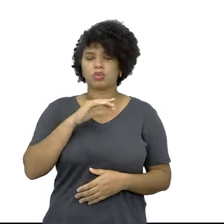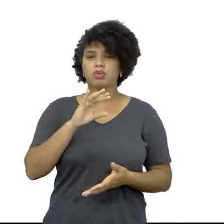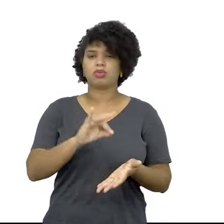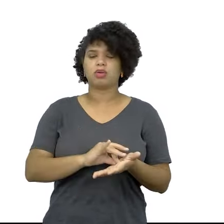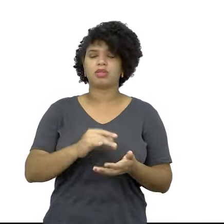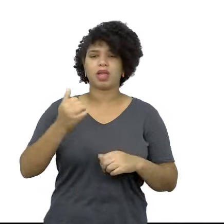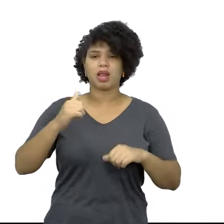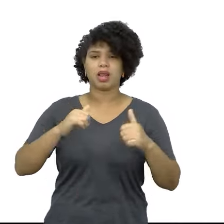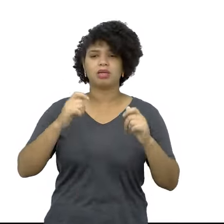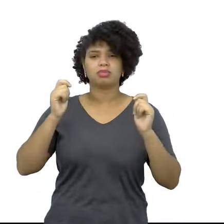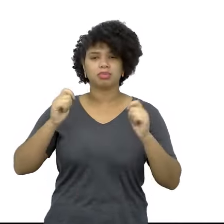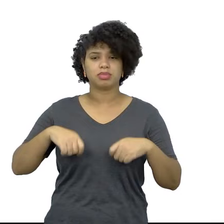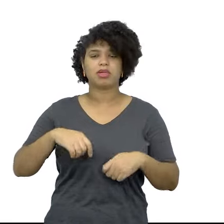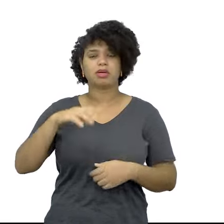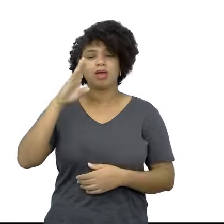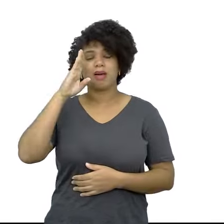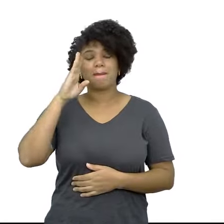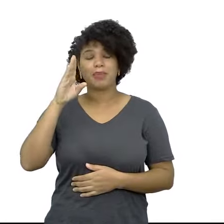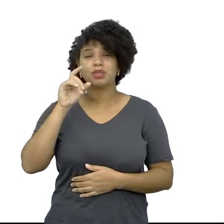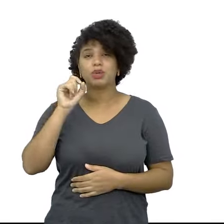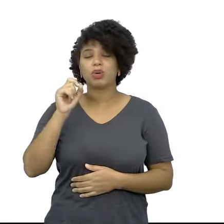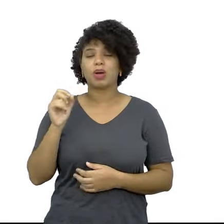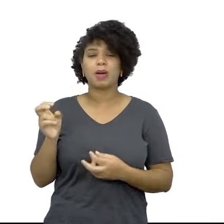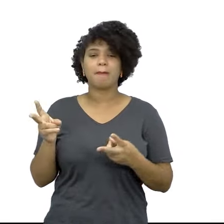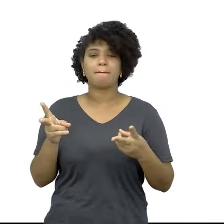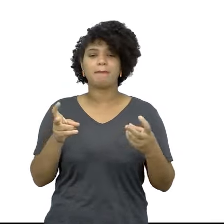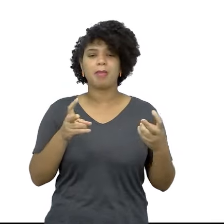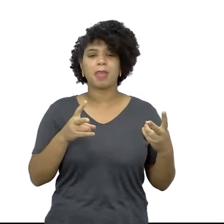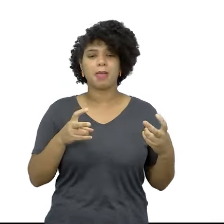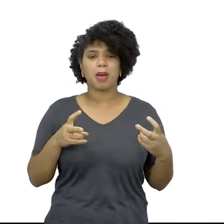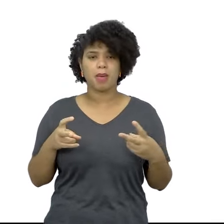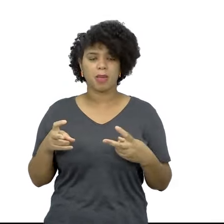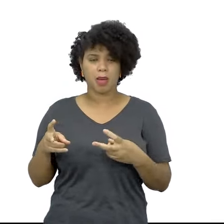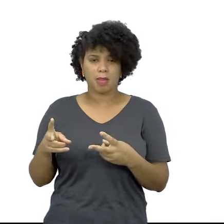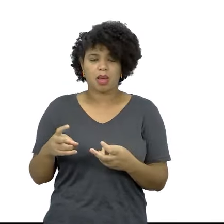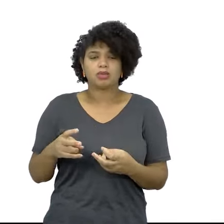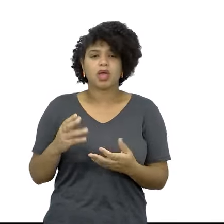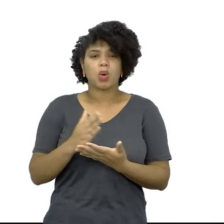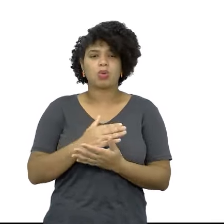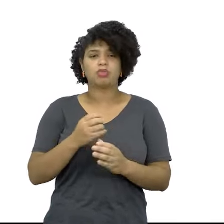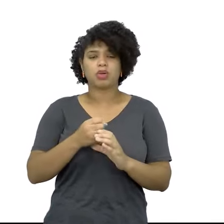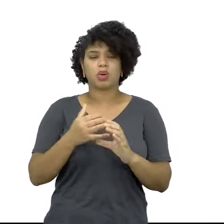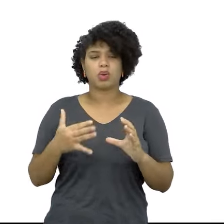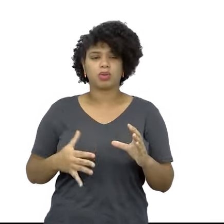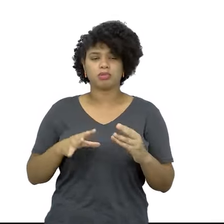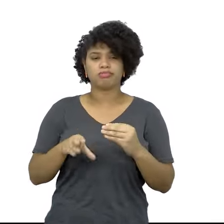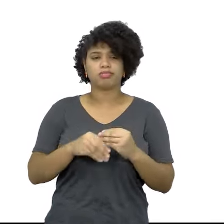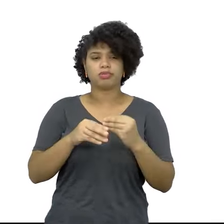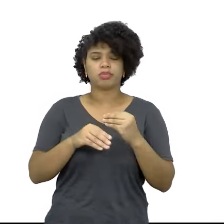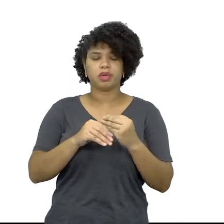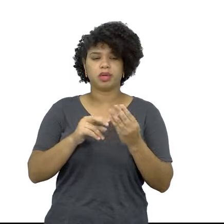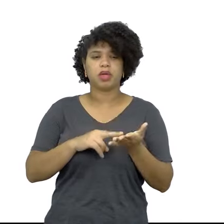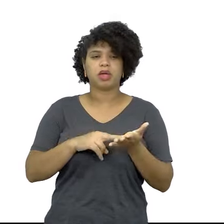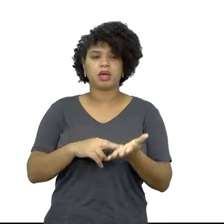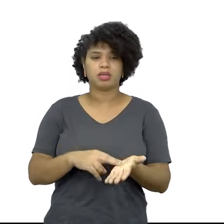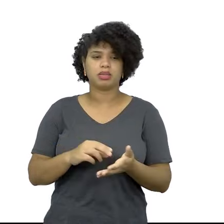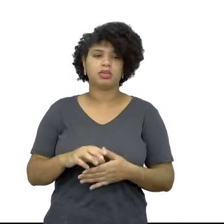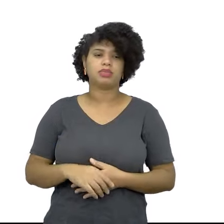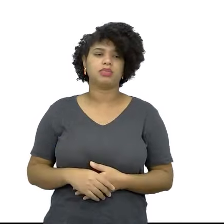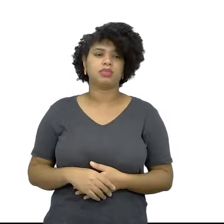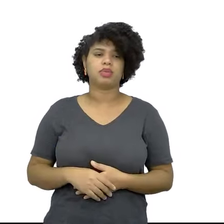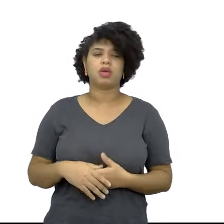essa análise, principalmente observando esses aspectos que compõem a carta, né? A data,